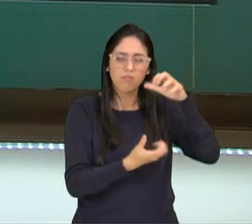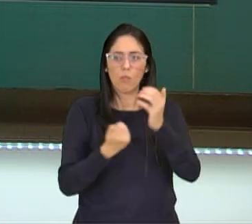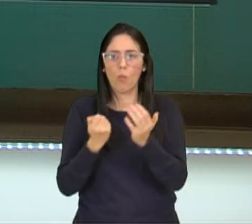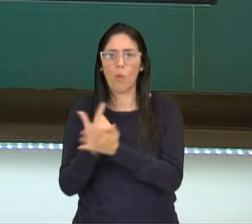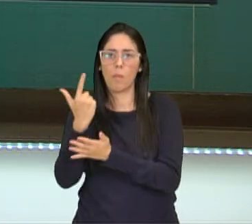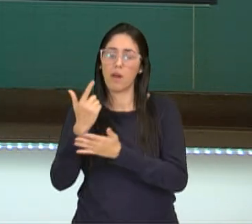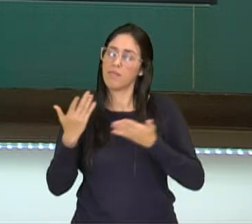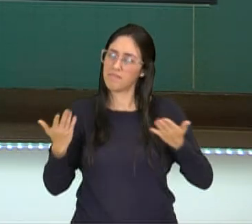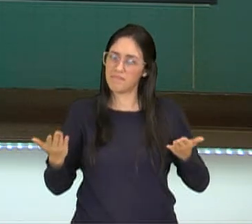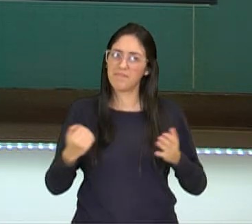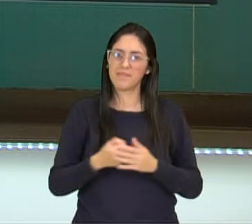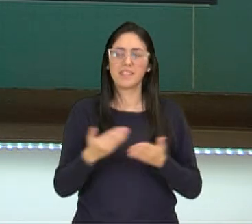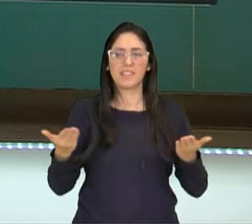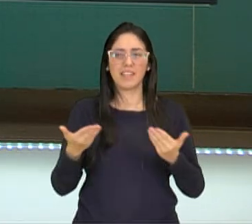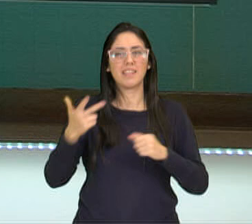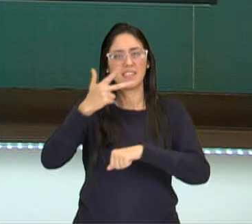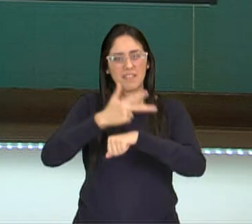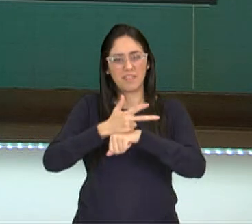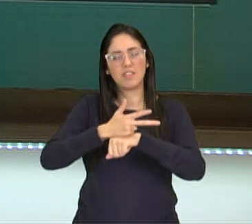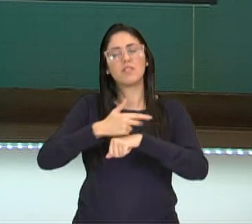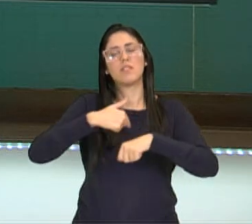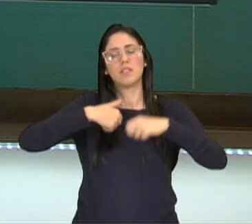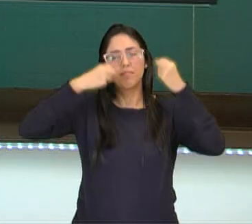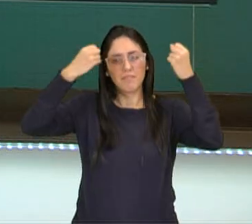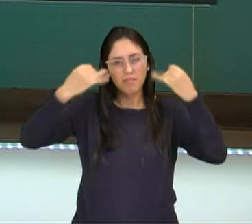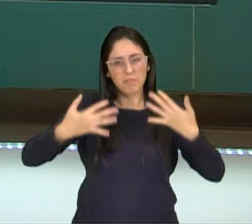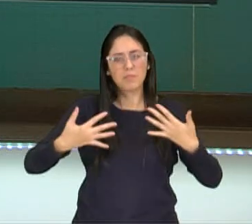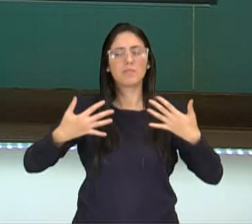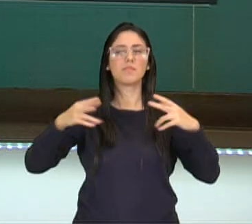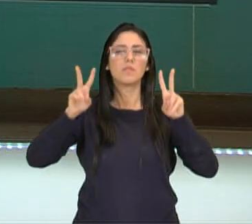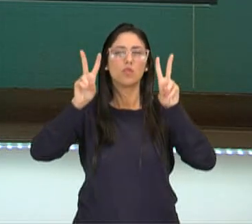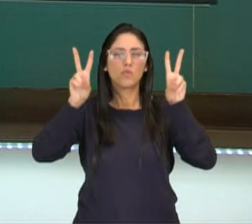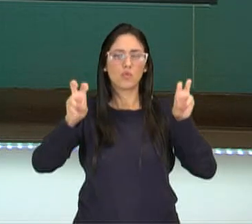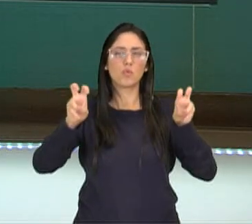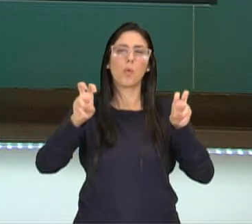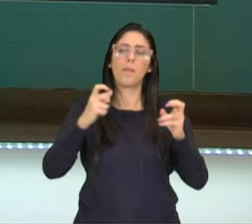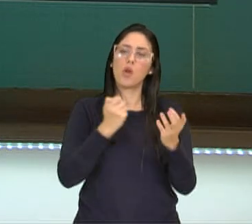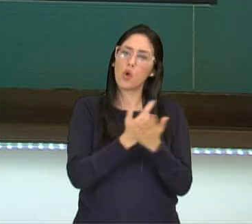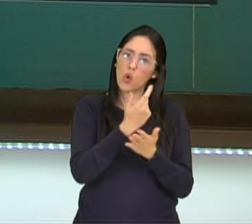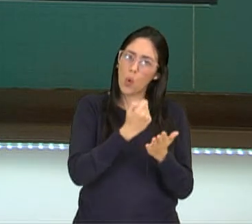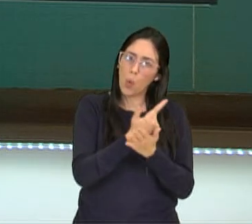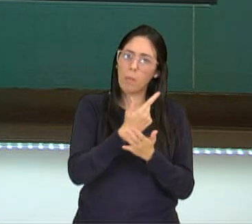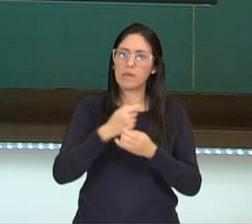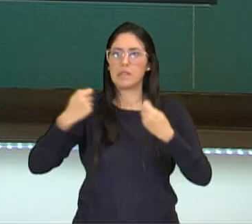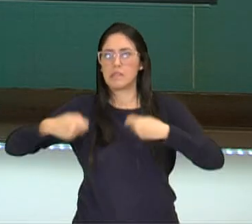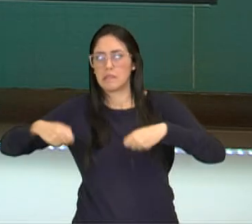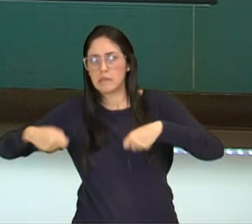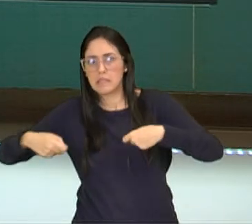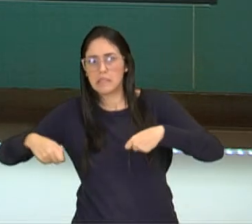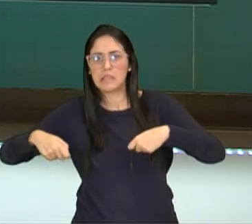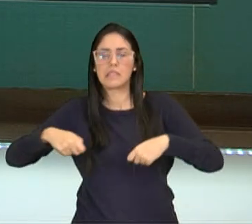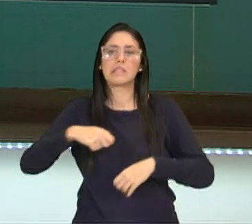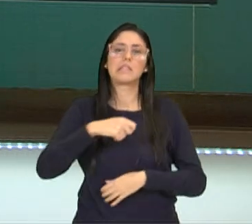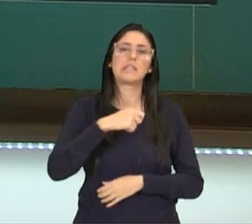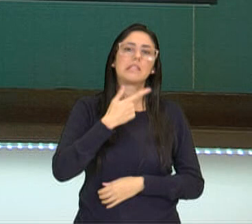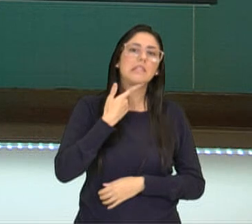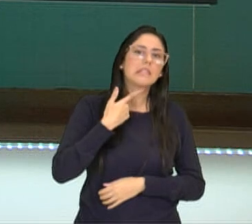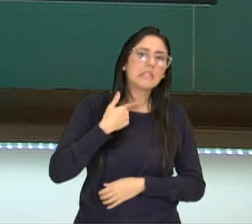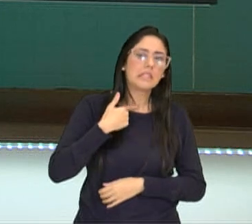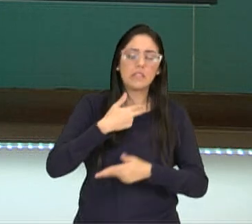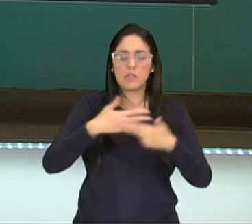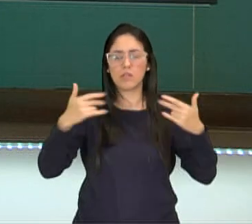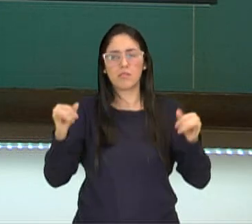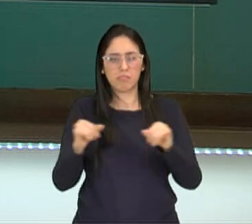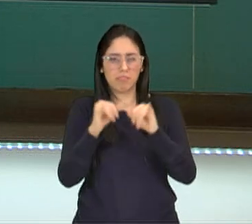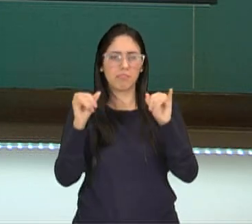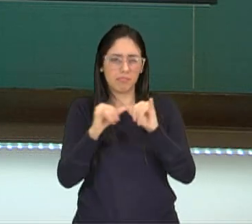vista. Nesse vídeo a gente falou especificamente sobre compras entre necessidade e os supérfluos,